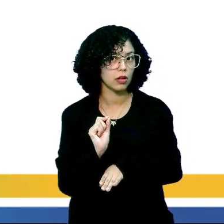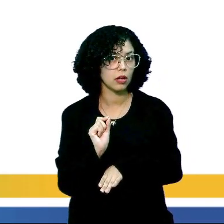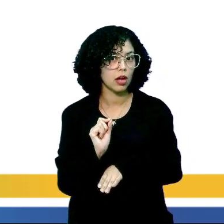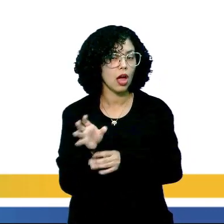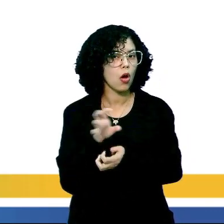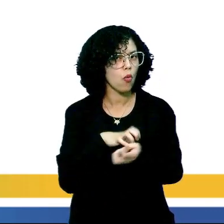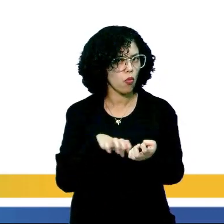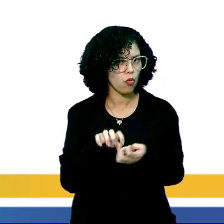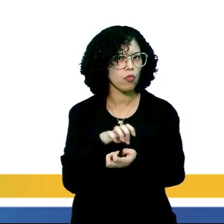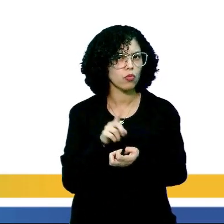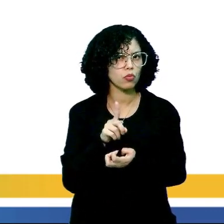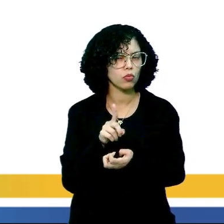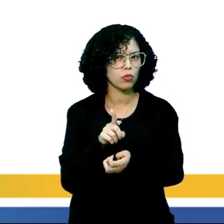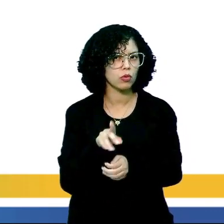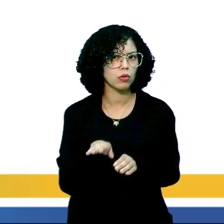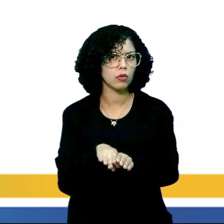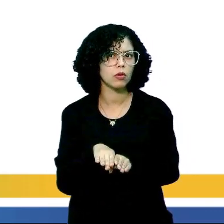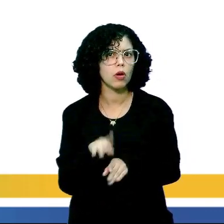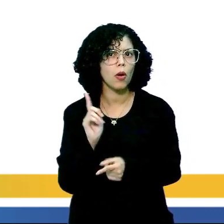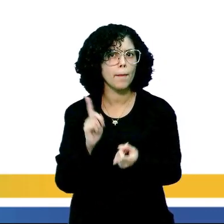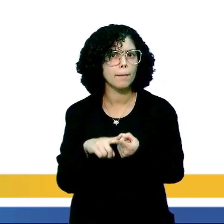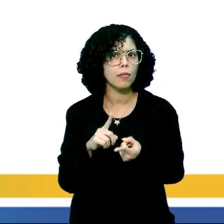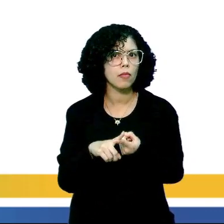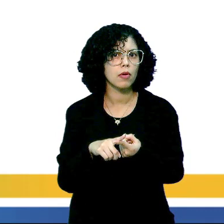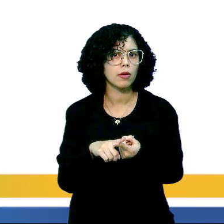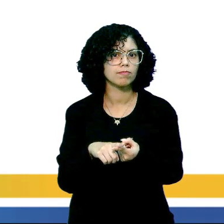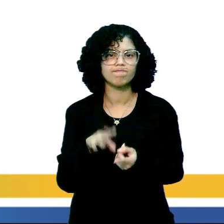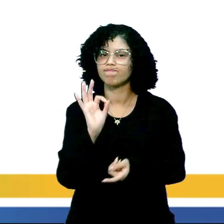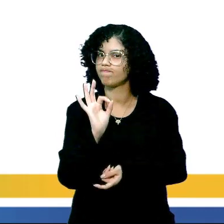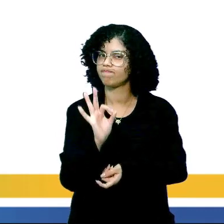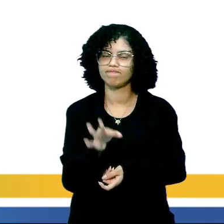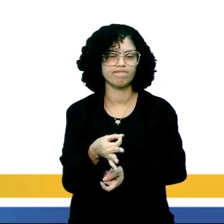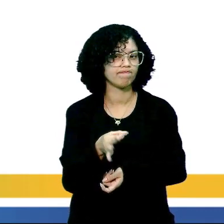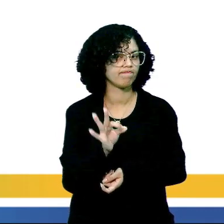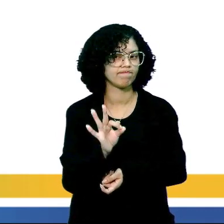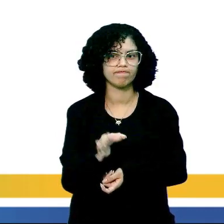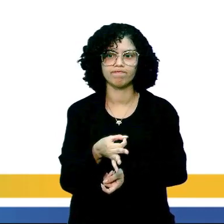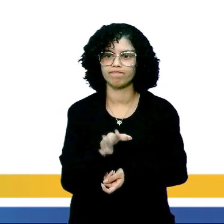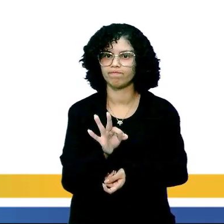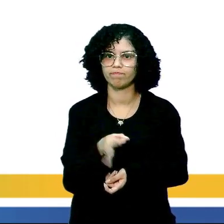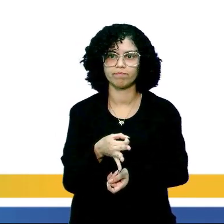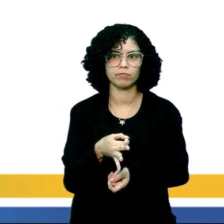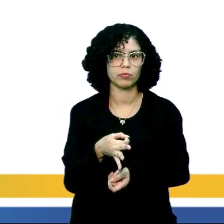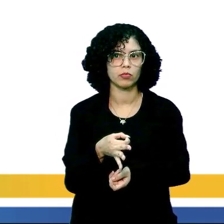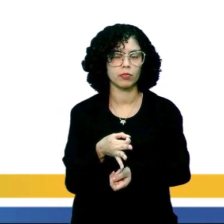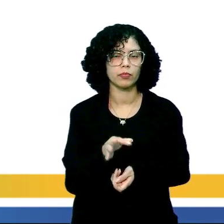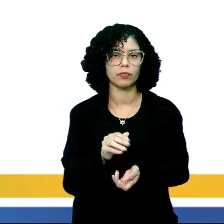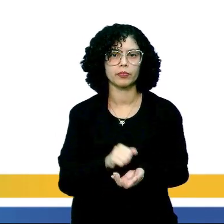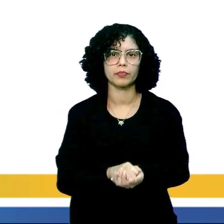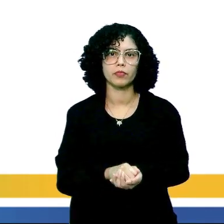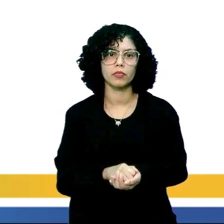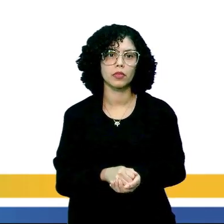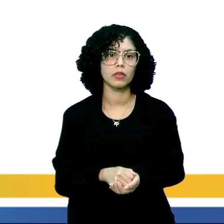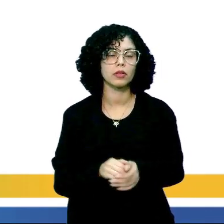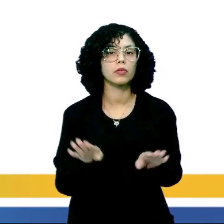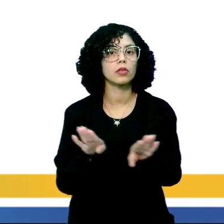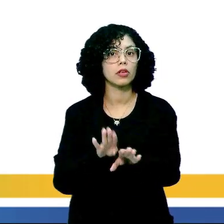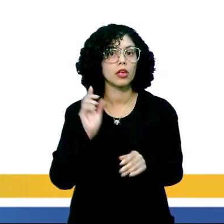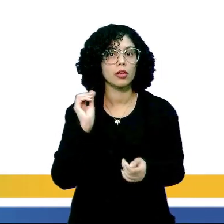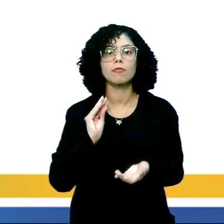uma revolução, porque ela não deu certo. Ela não deu frutos, certo?